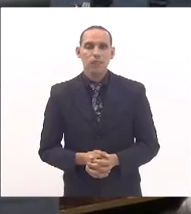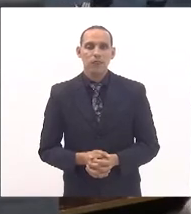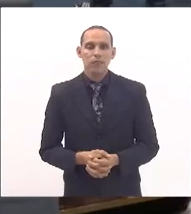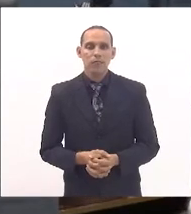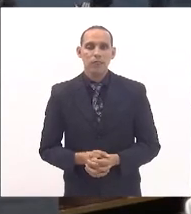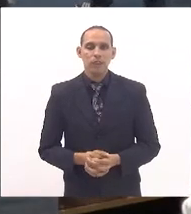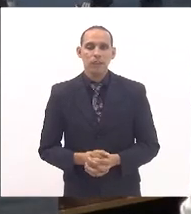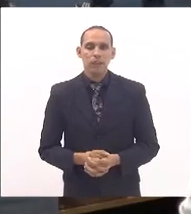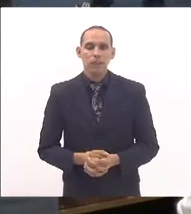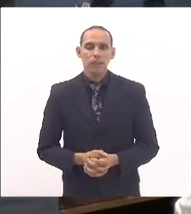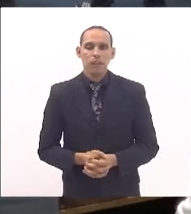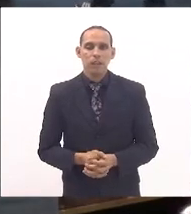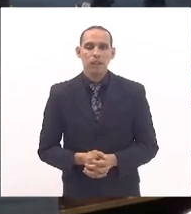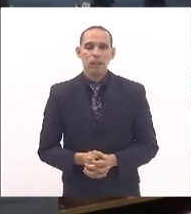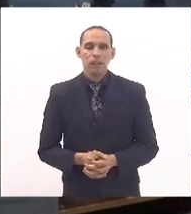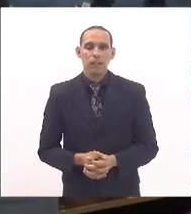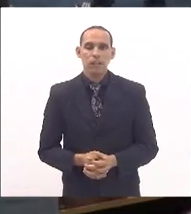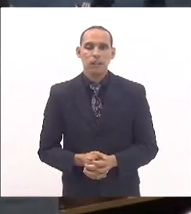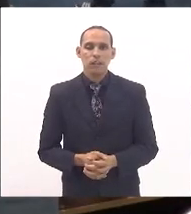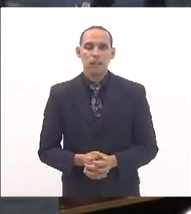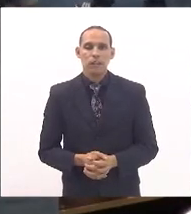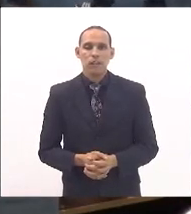Ok.